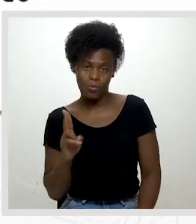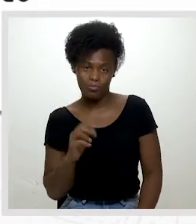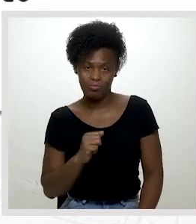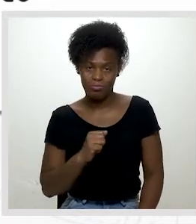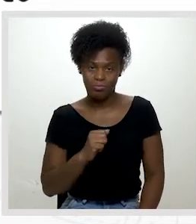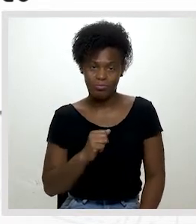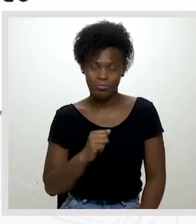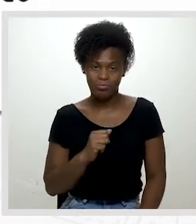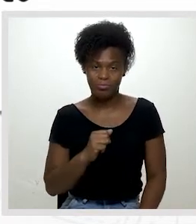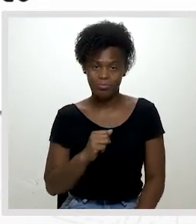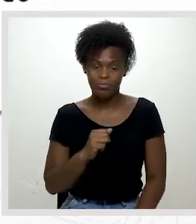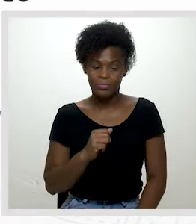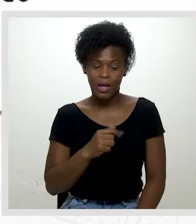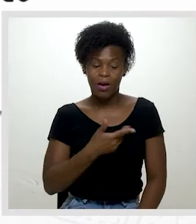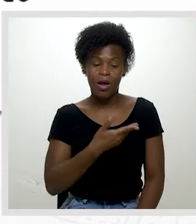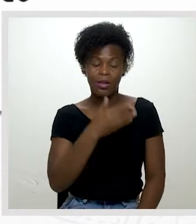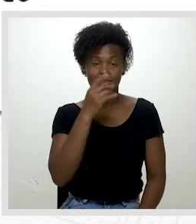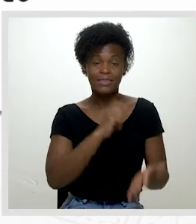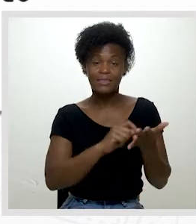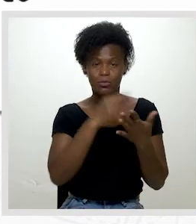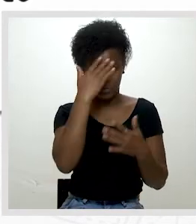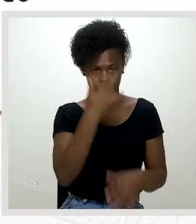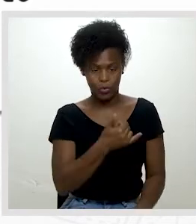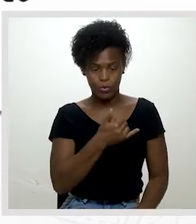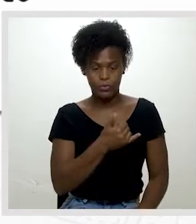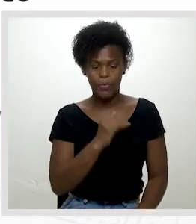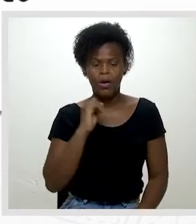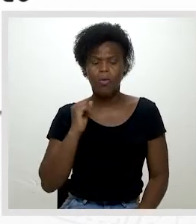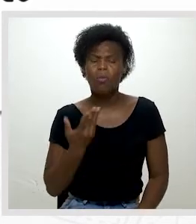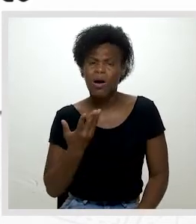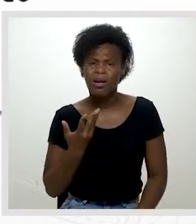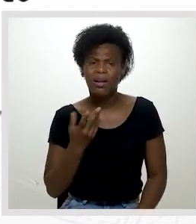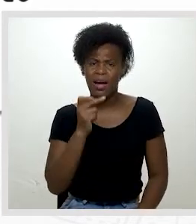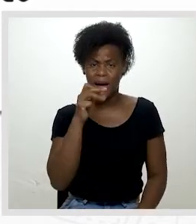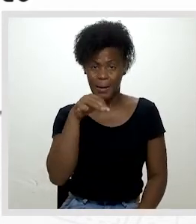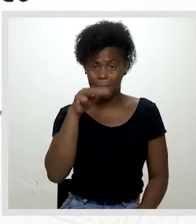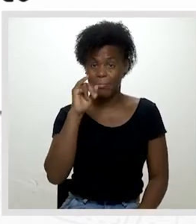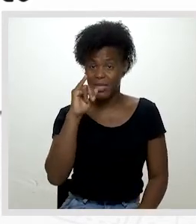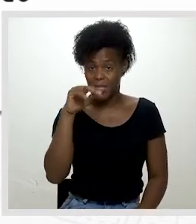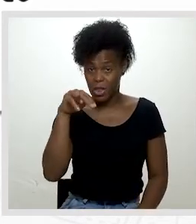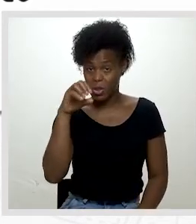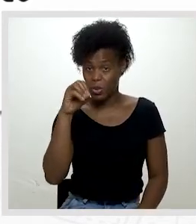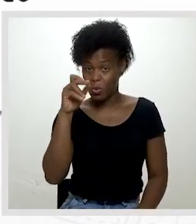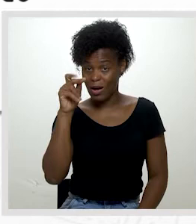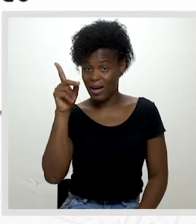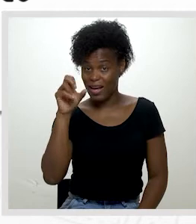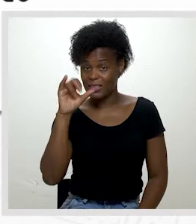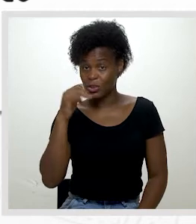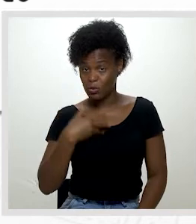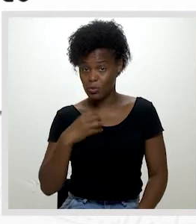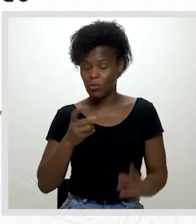O. No ponto 2, qual será o aminoácido